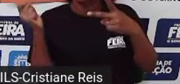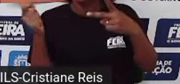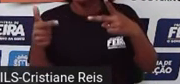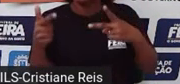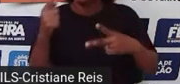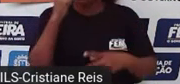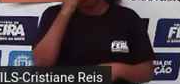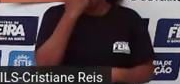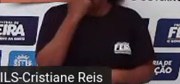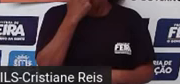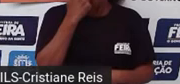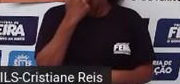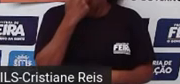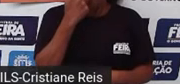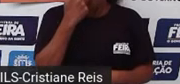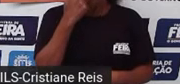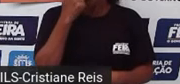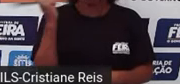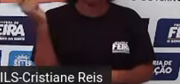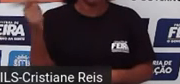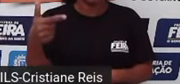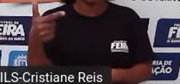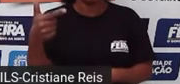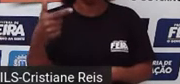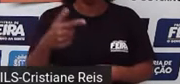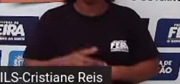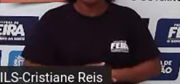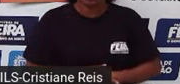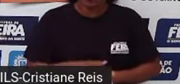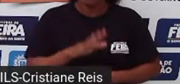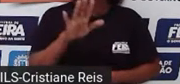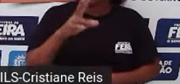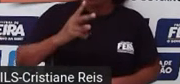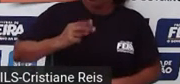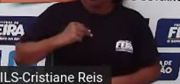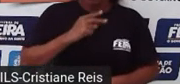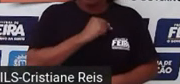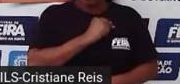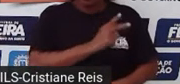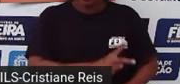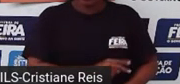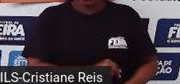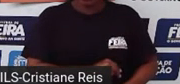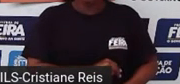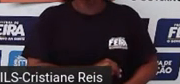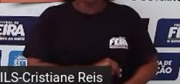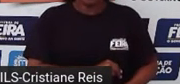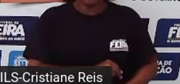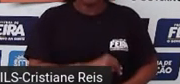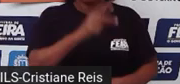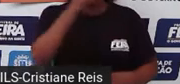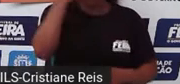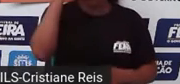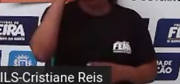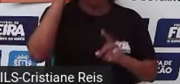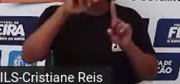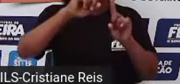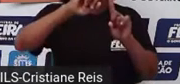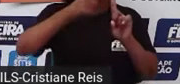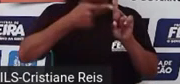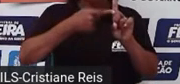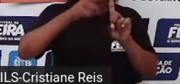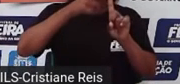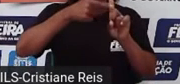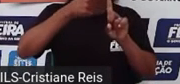todo esse controle da natalidade né é que vem sendo feito na China agora tá até tentando estimular Olá pessoal assim não essa ideia